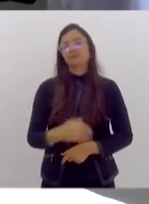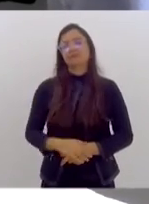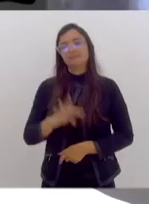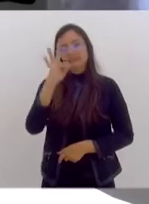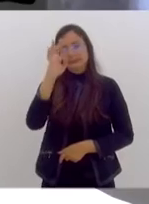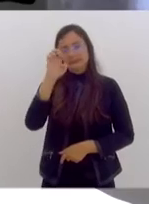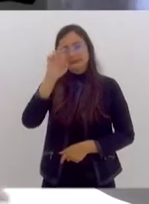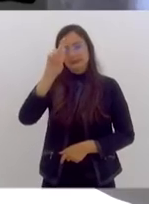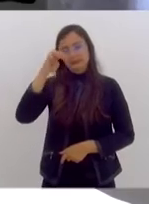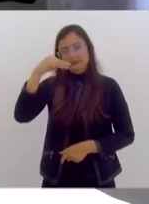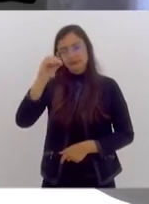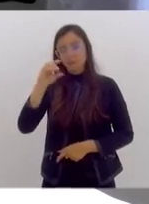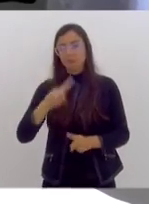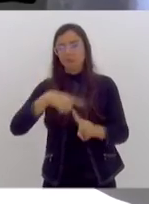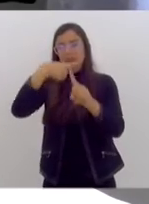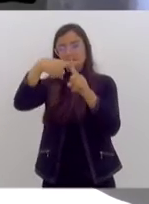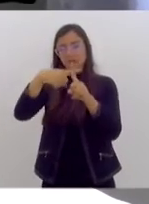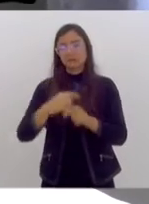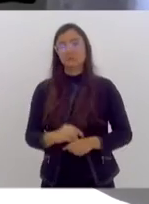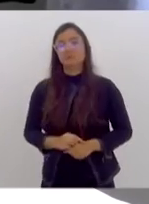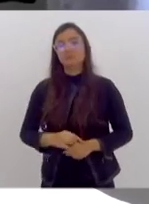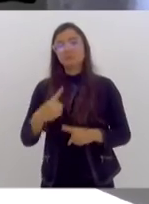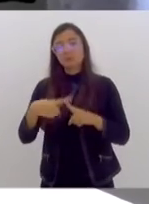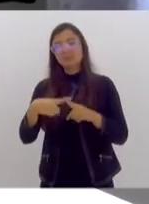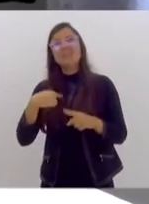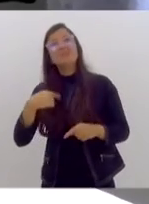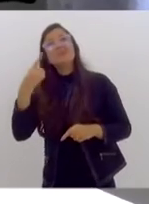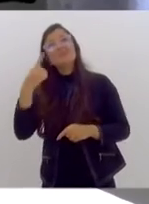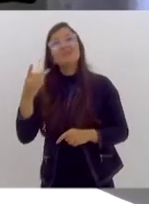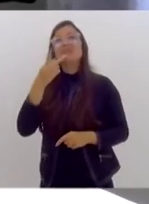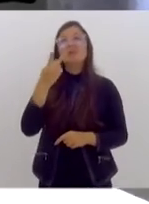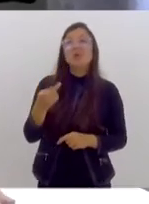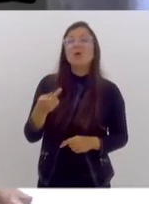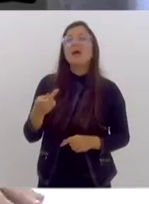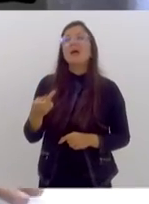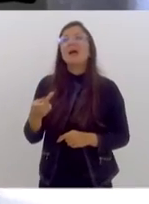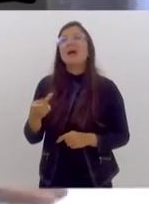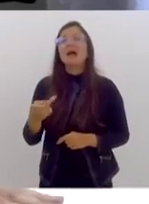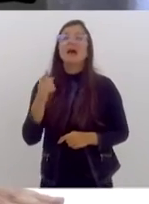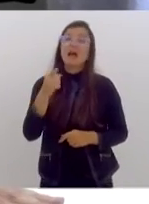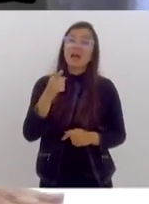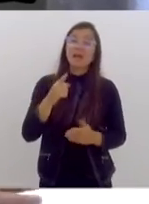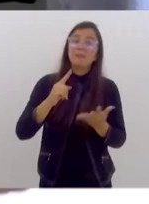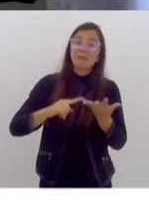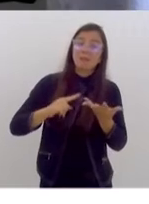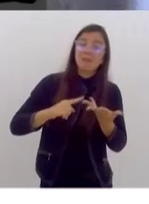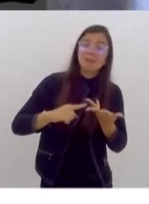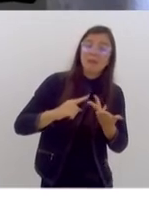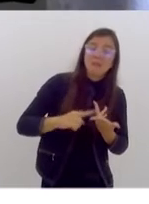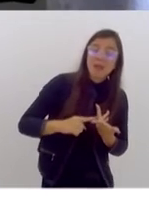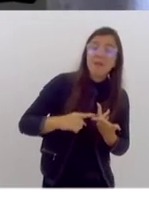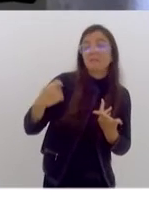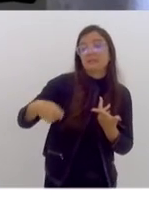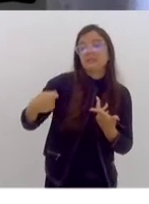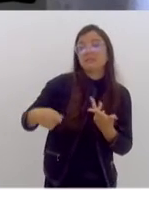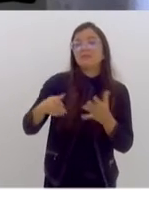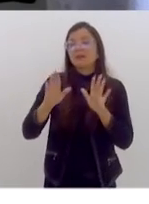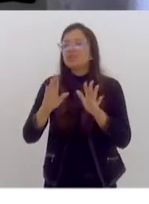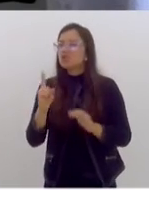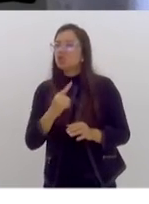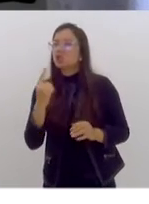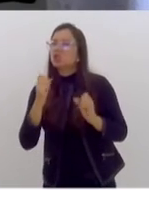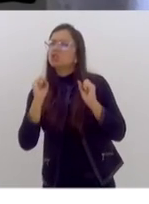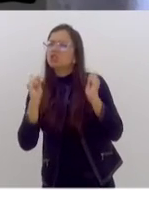porque assim eu vi só sobre recomendações né E aí eu acho que a gente pode usar